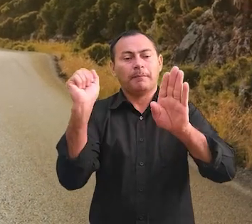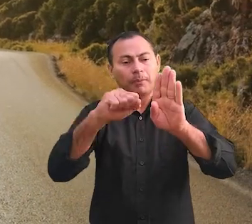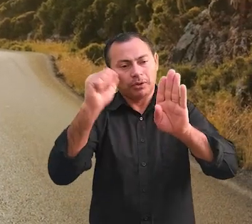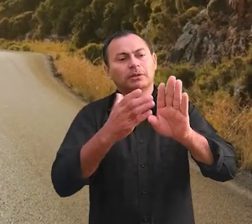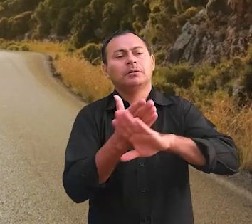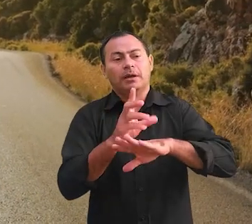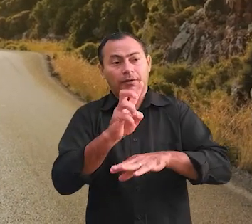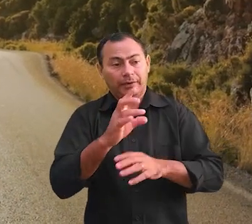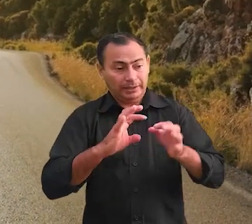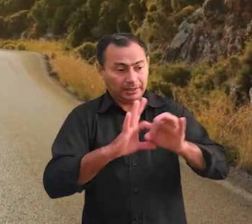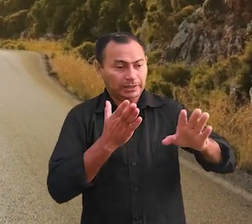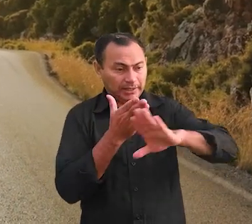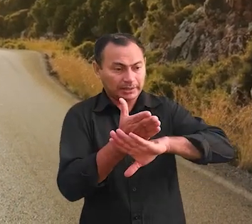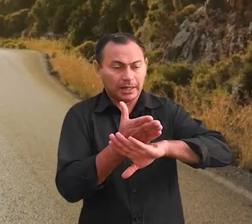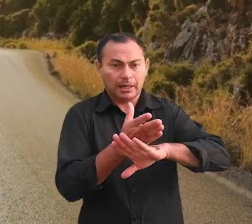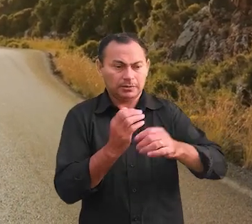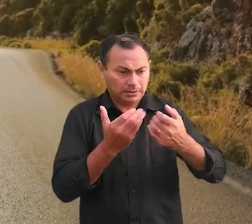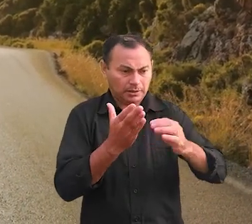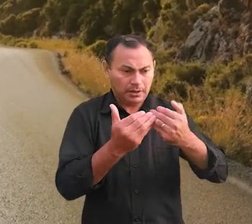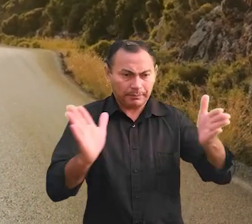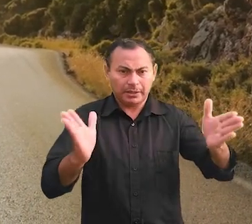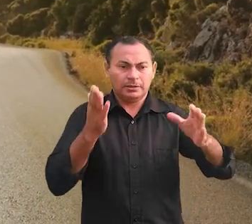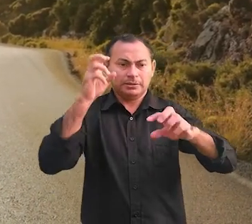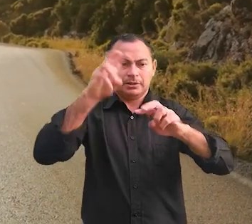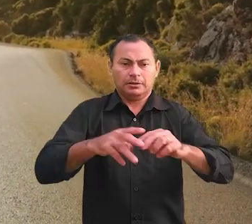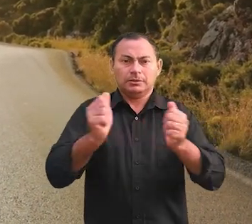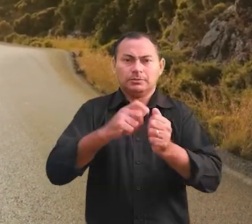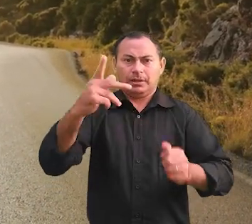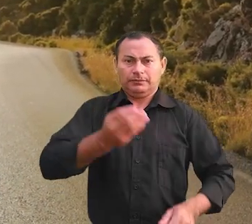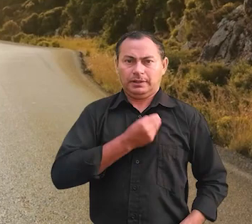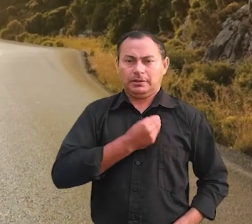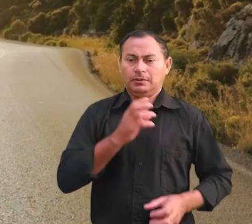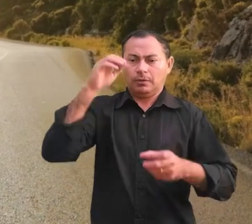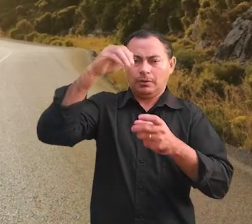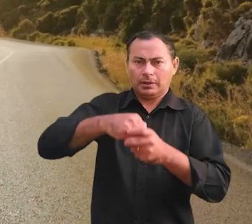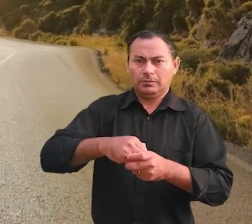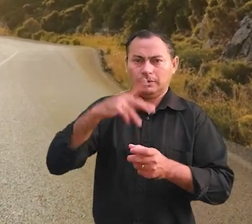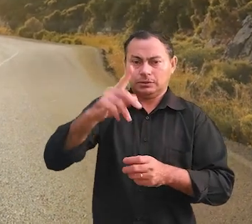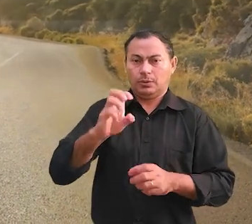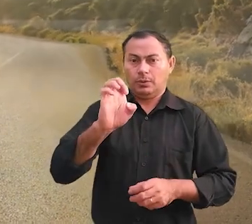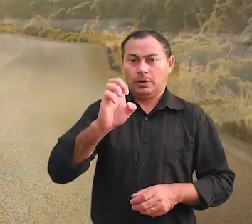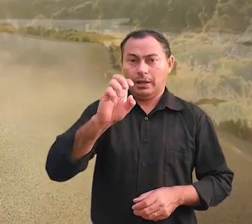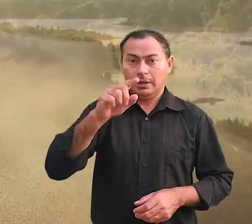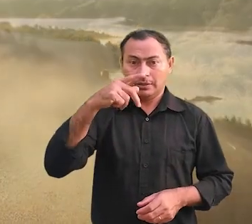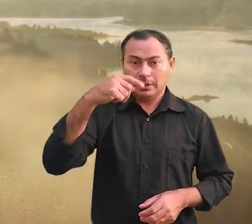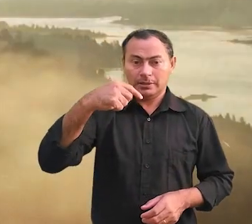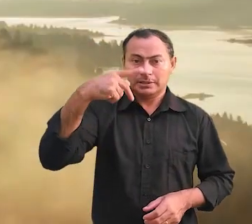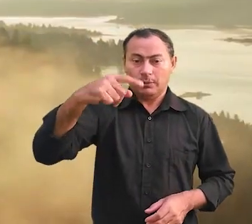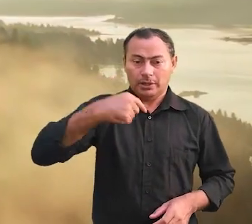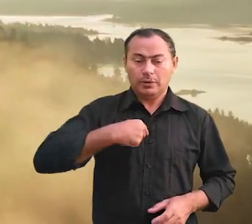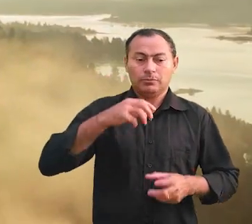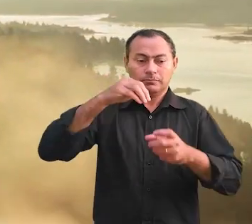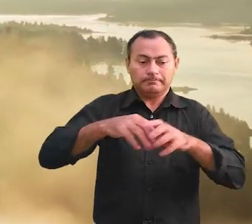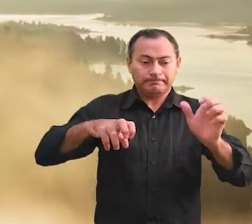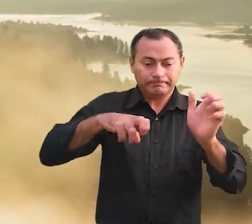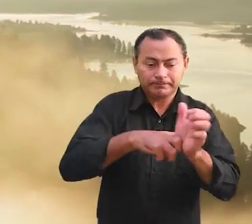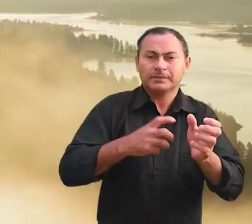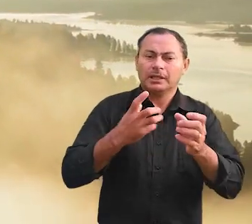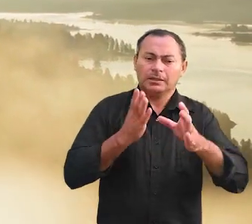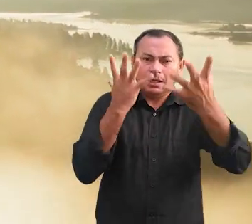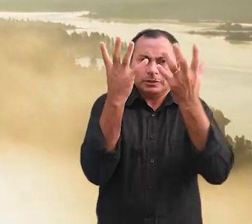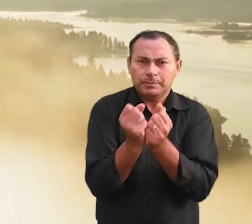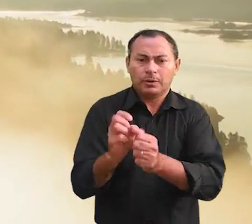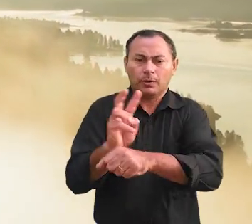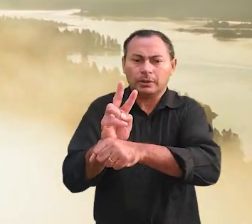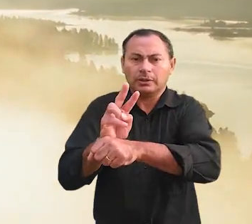está a porta batendo e diz você vai me deixar entrar e sentar no trono da sua vida e colocar o seu eu aos pés desse Trono